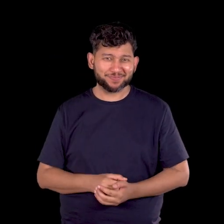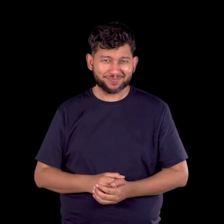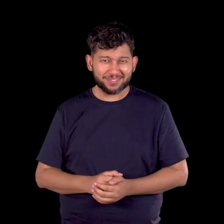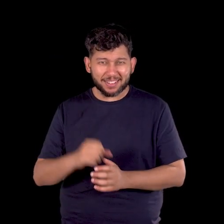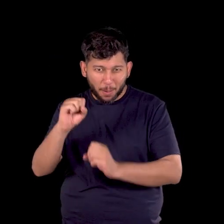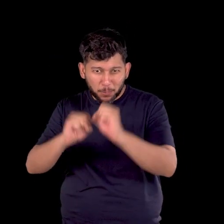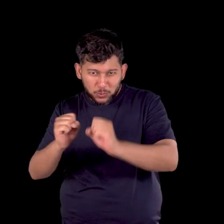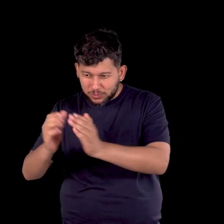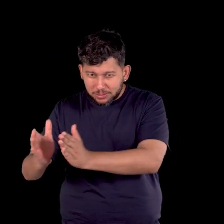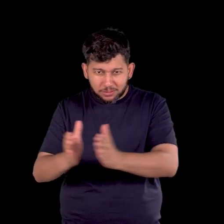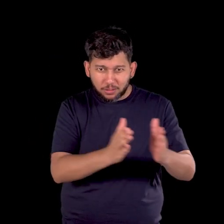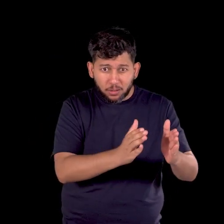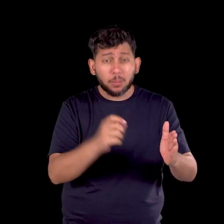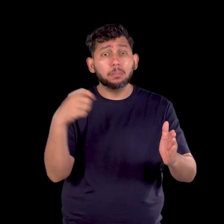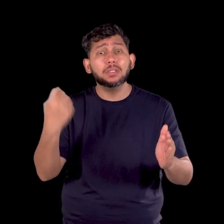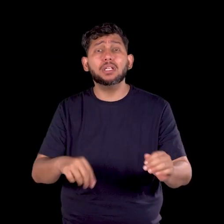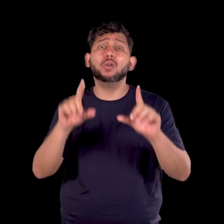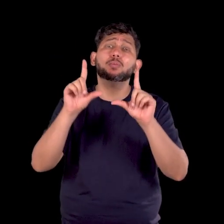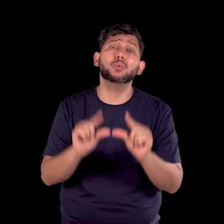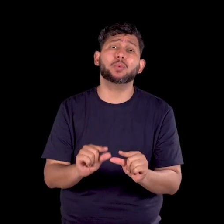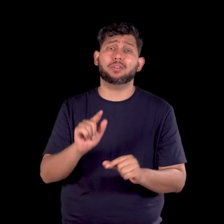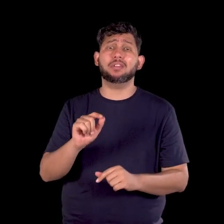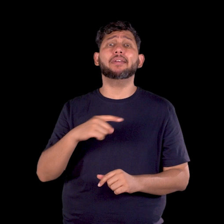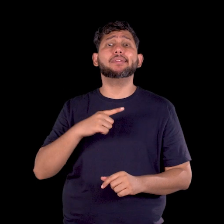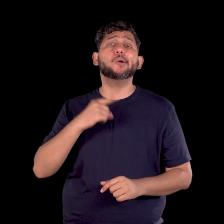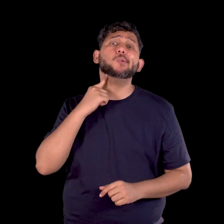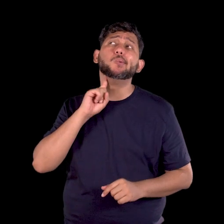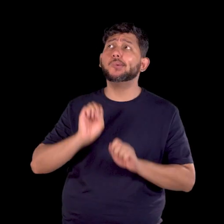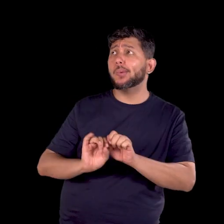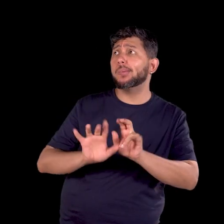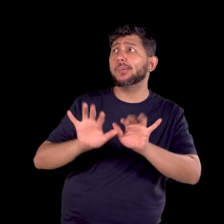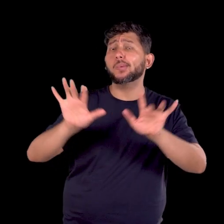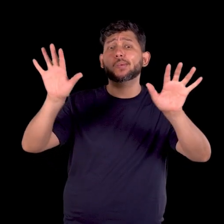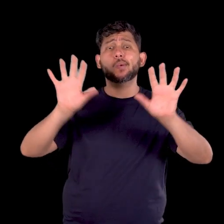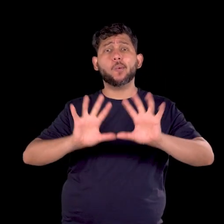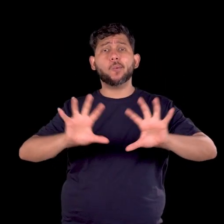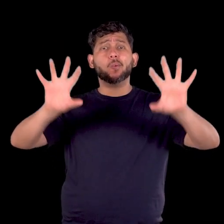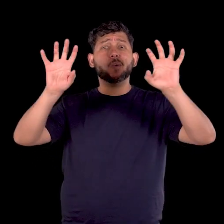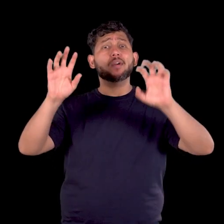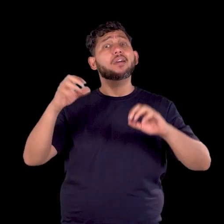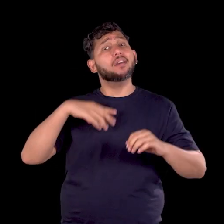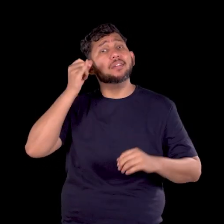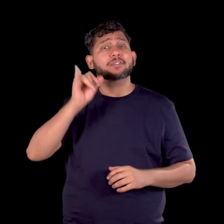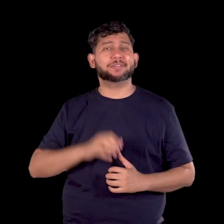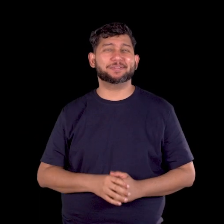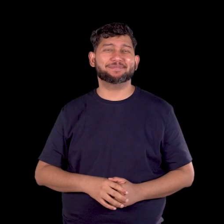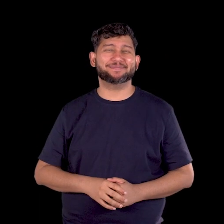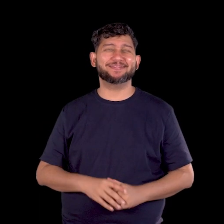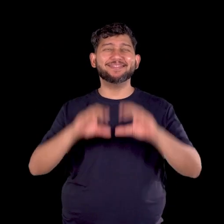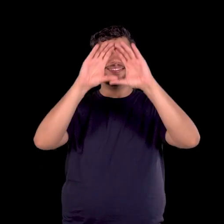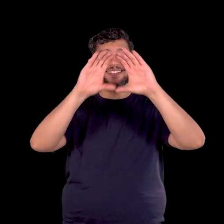tecnologias inovadoras. Em todas as cadeias produtivas, é preciso reduzir a emissão de gases